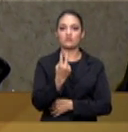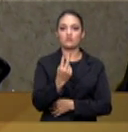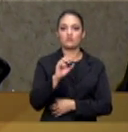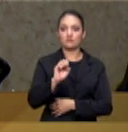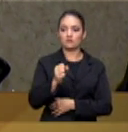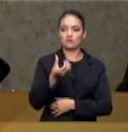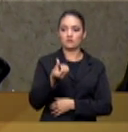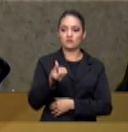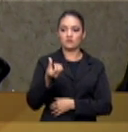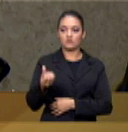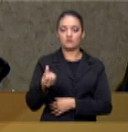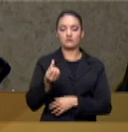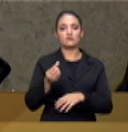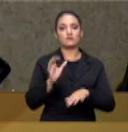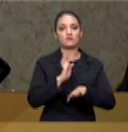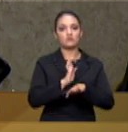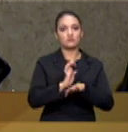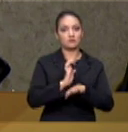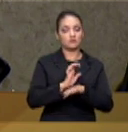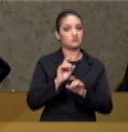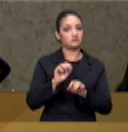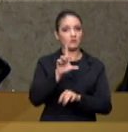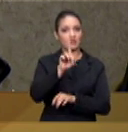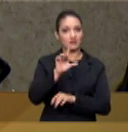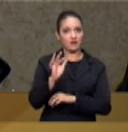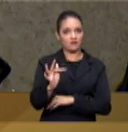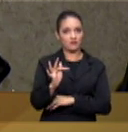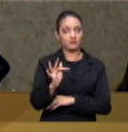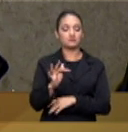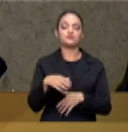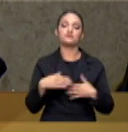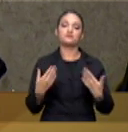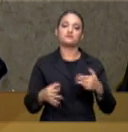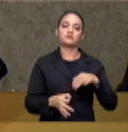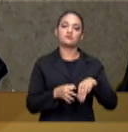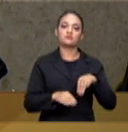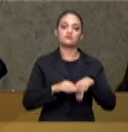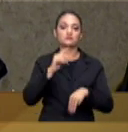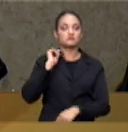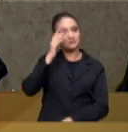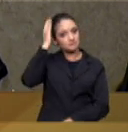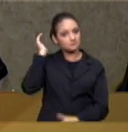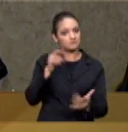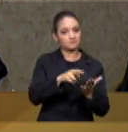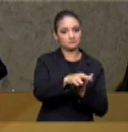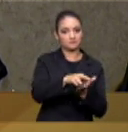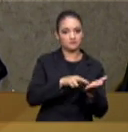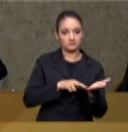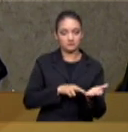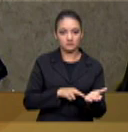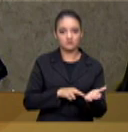2866, procedente do Distrito Federal. Sua excelência, ministro Marco Aurélio, relator,